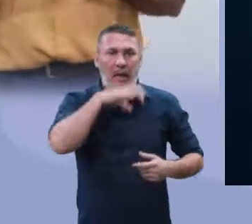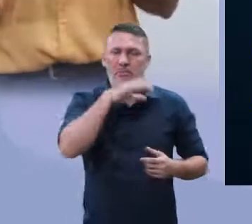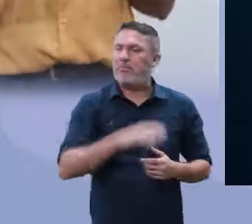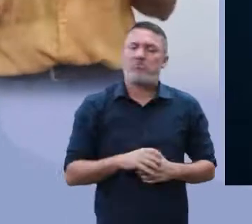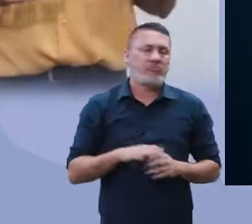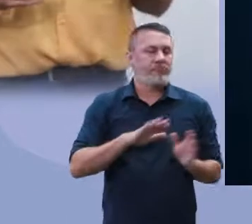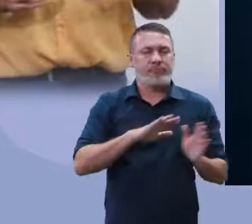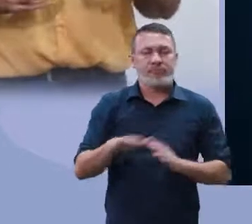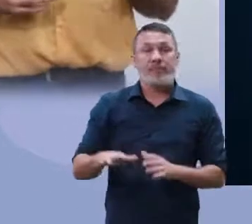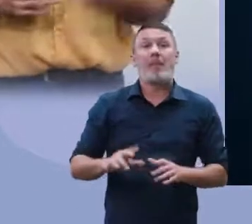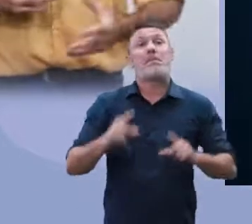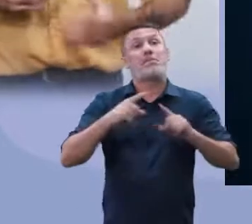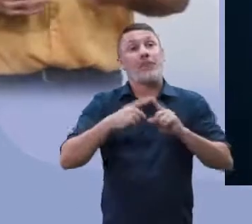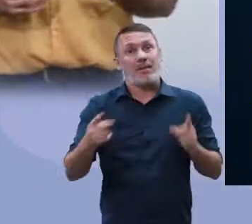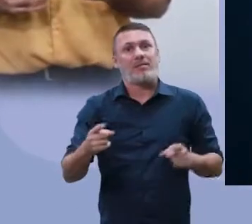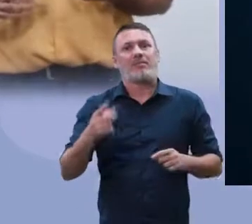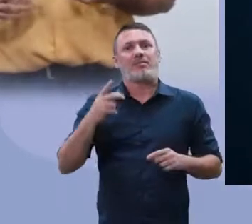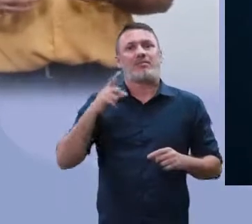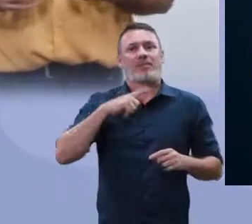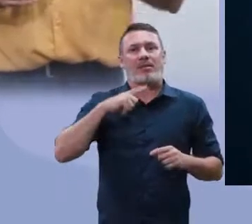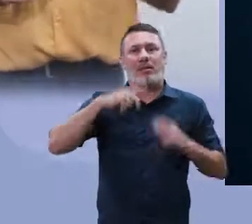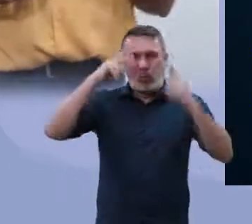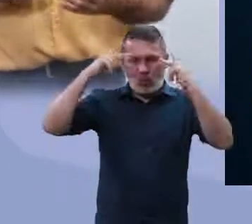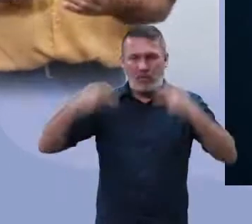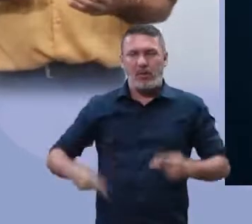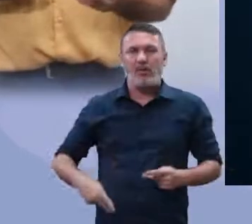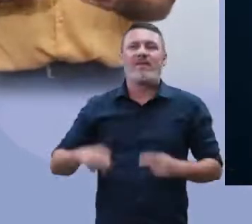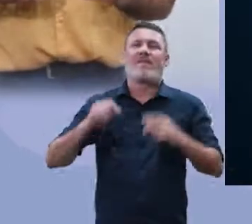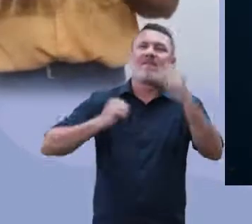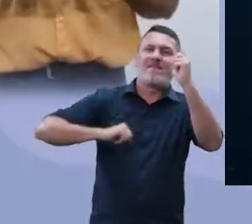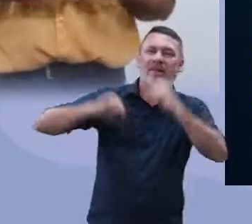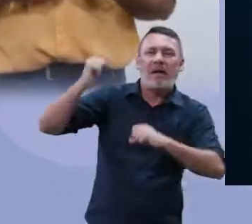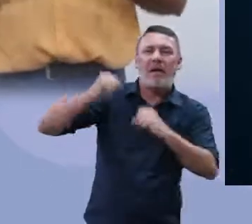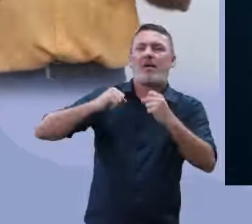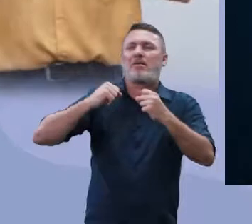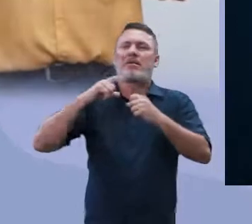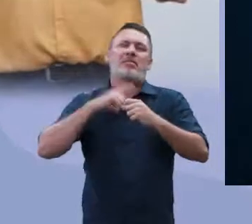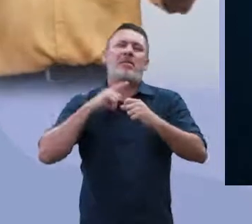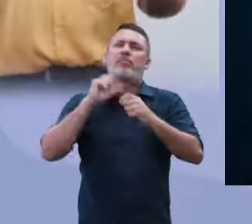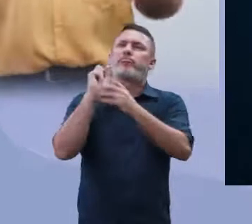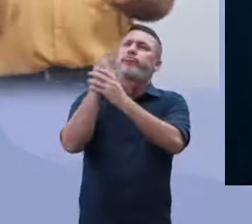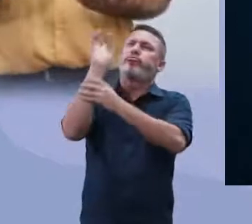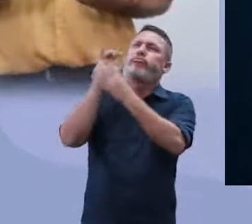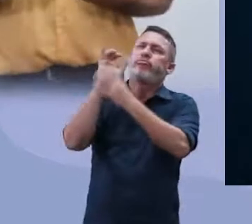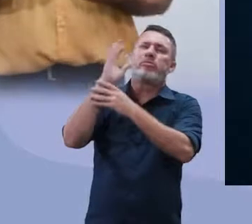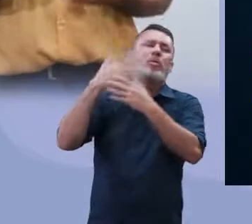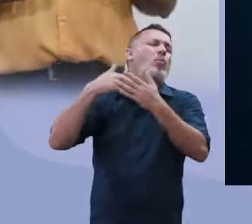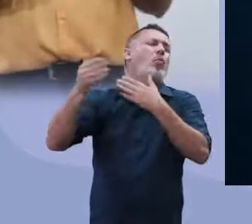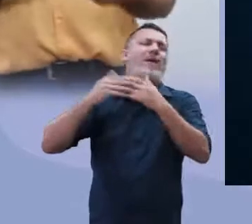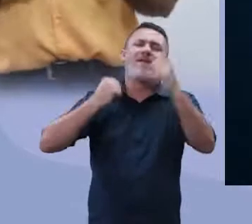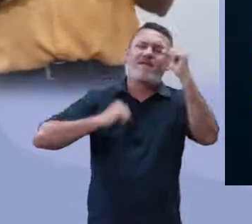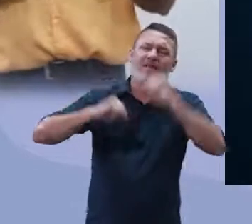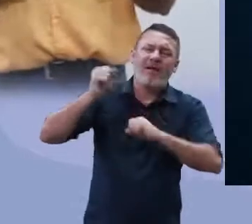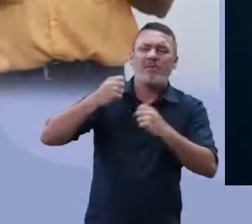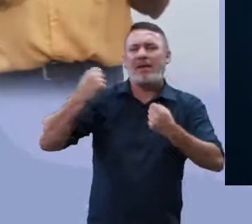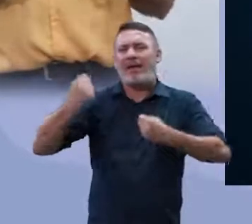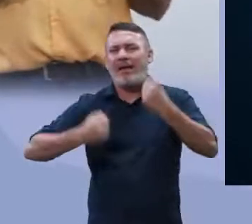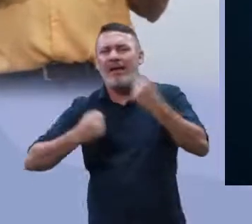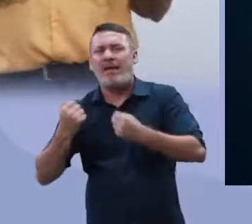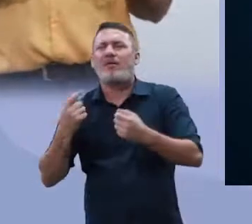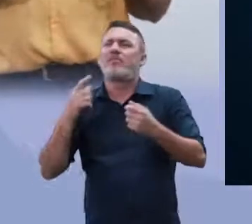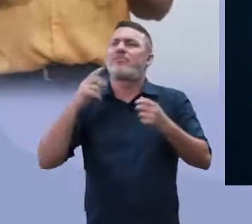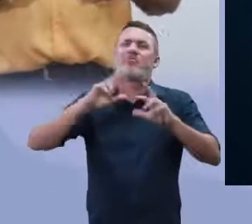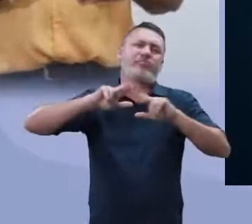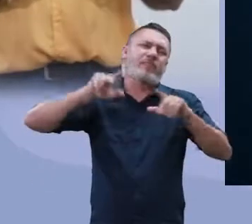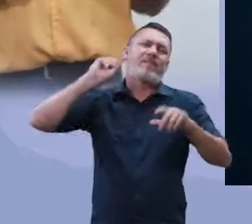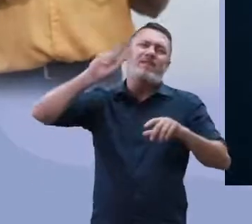partir do momento em que o homem lança poluentes na atmosfera, ou seja, inúmeros tipos de poluentes, principalmente à base